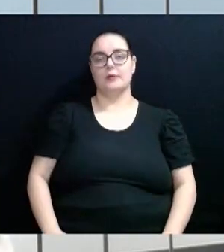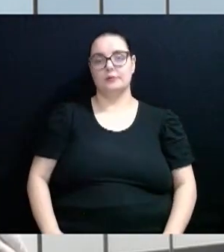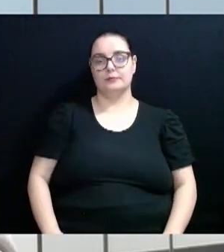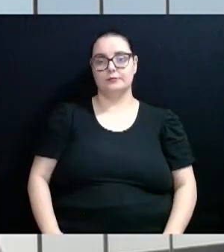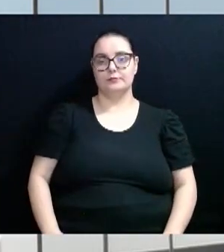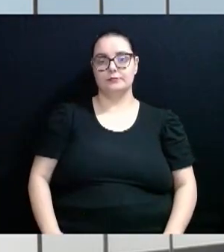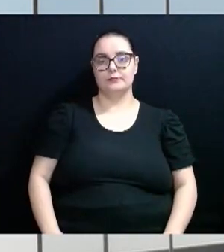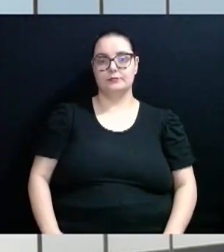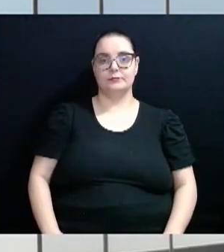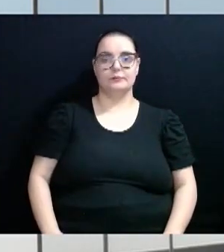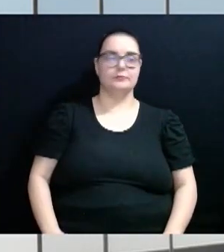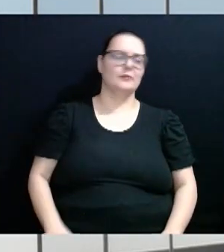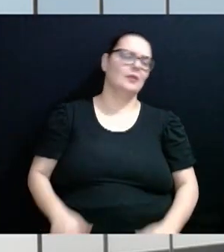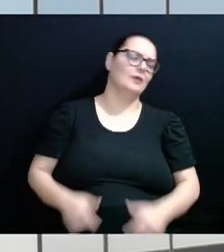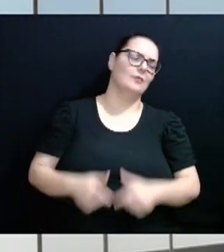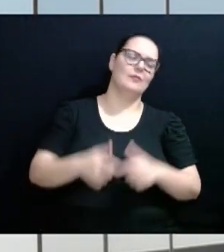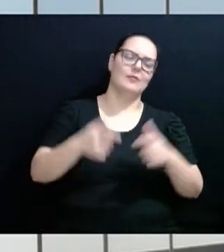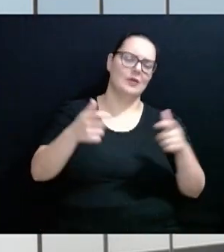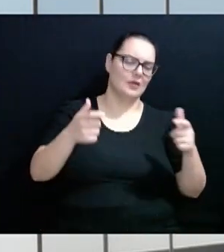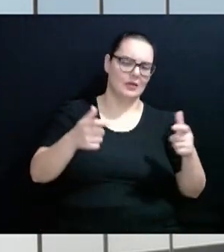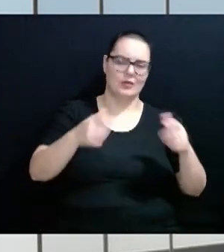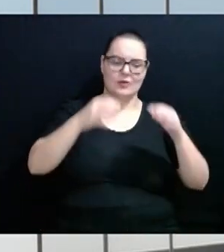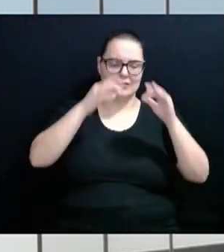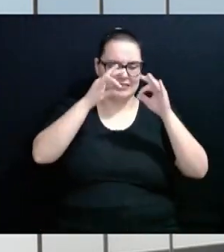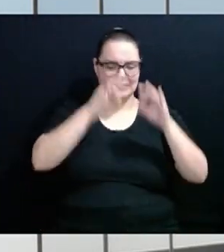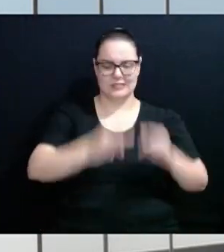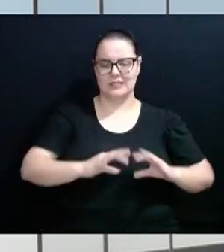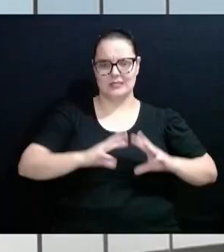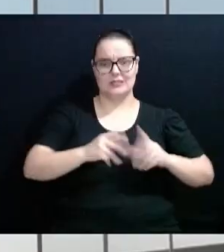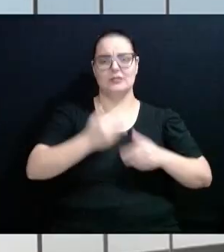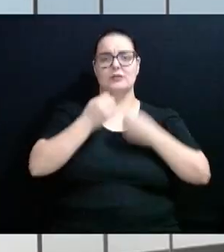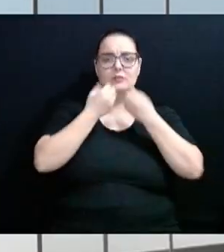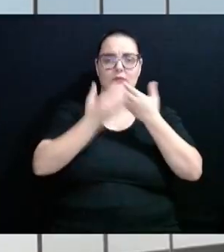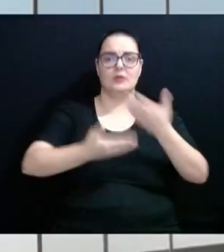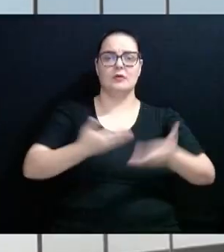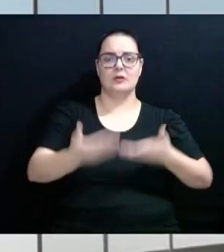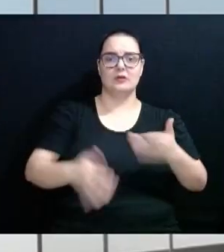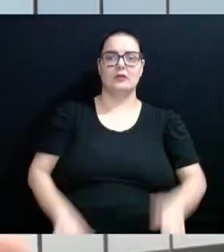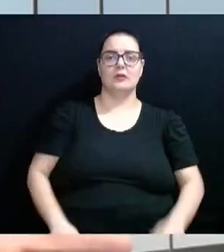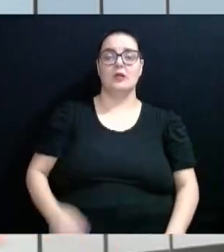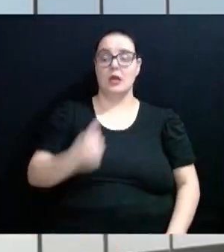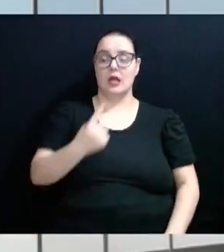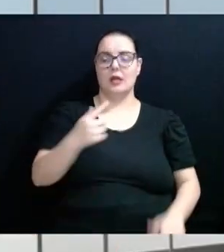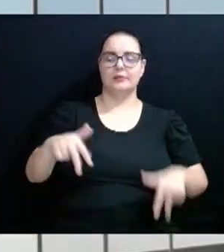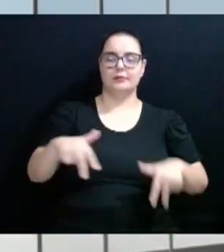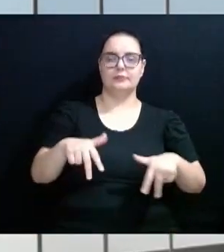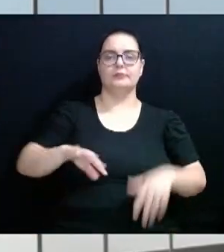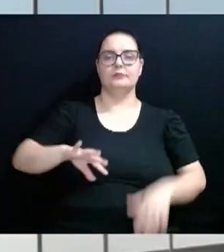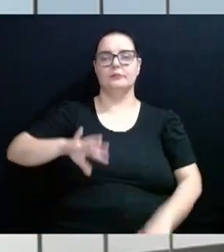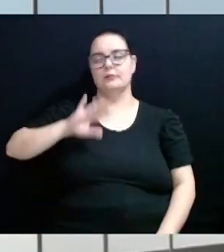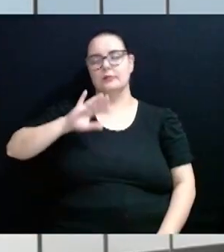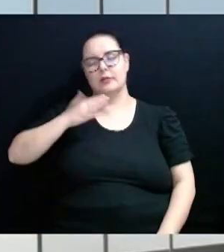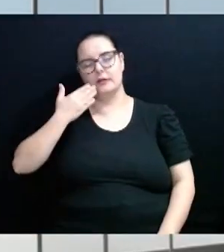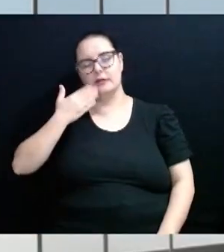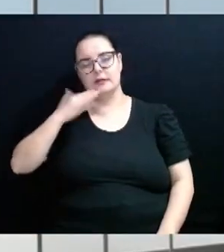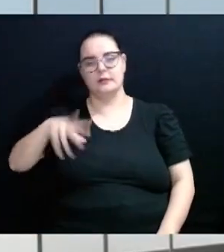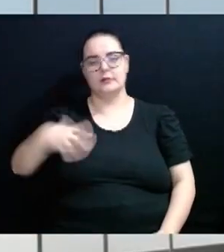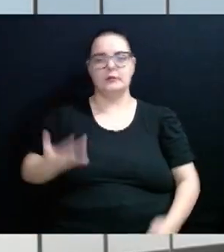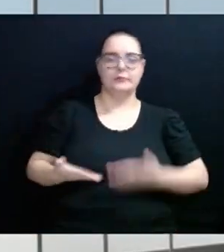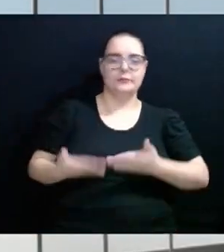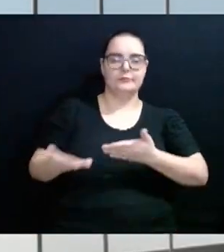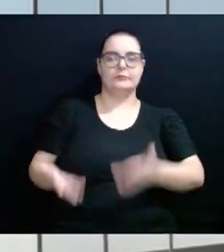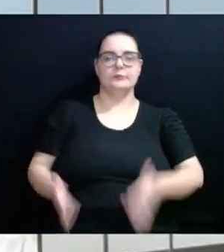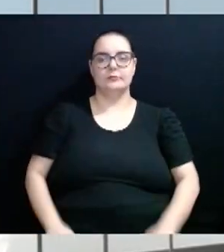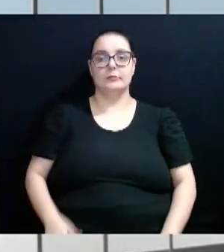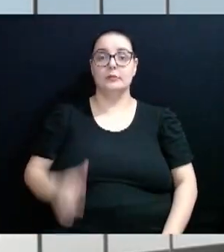grande maioria, honestos e bons servidores. Aí o cara vai lá e, para facilitar, não, você tem um custo de